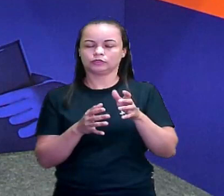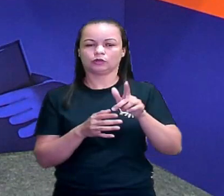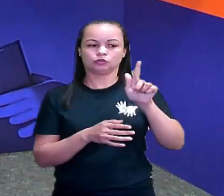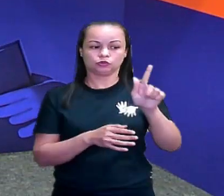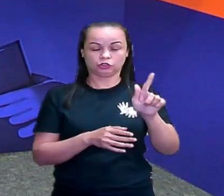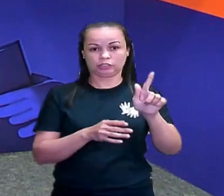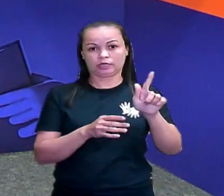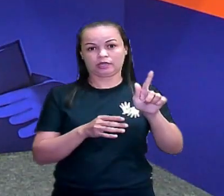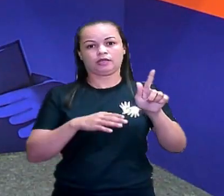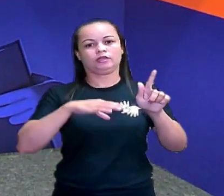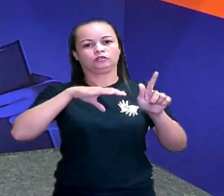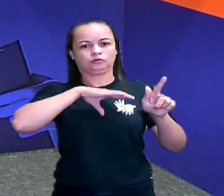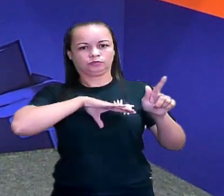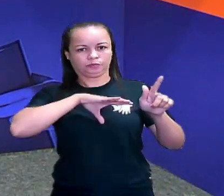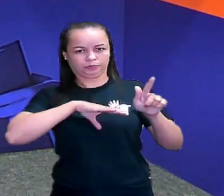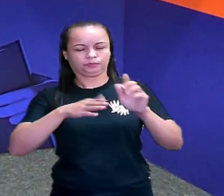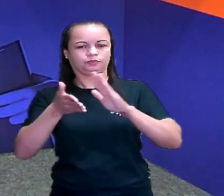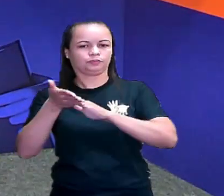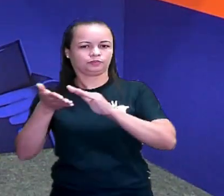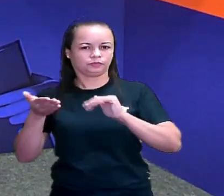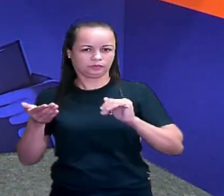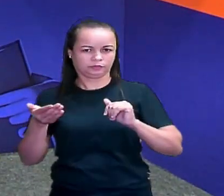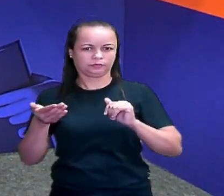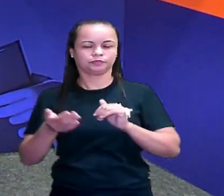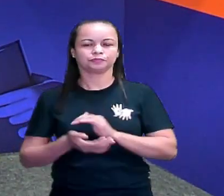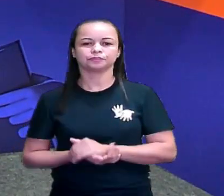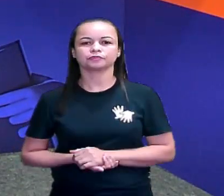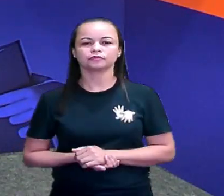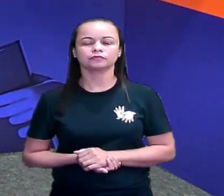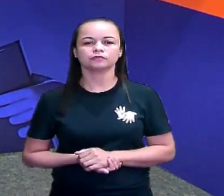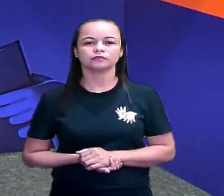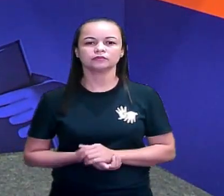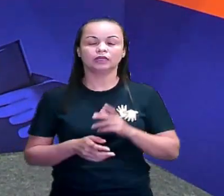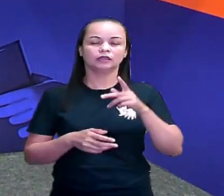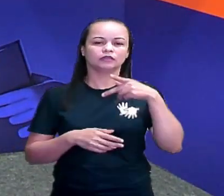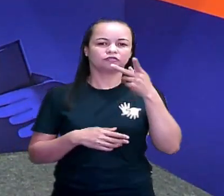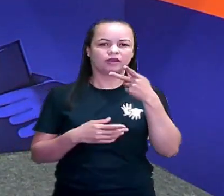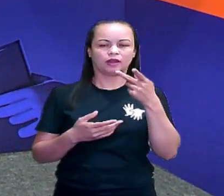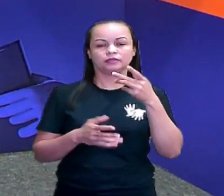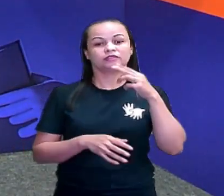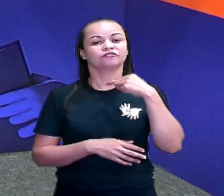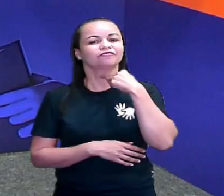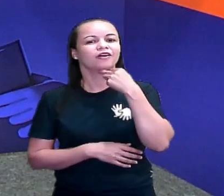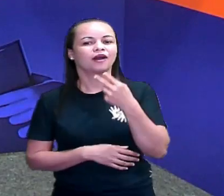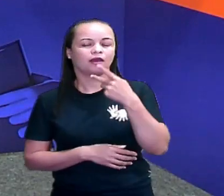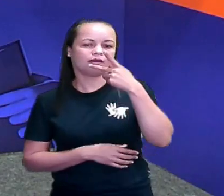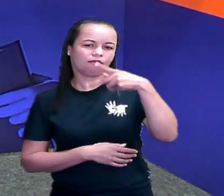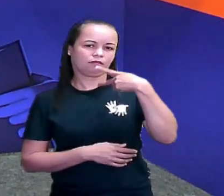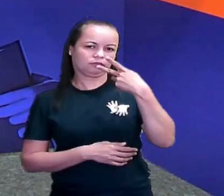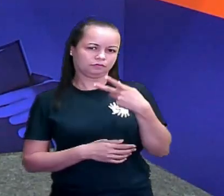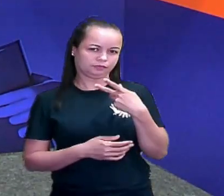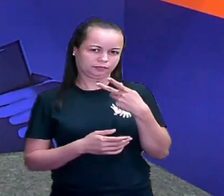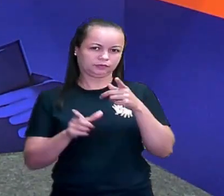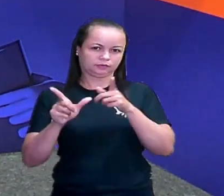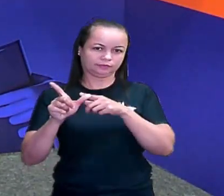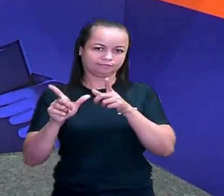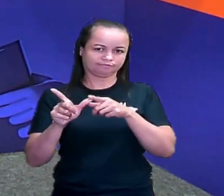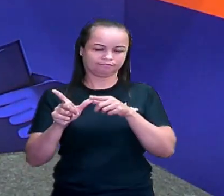do espanhol para o português, tá certo? Isso a gente está falando de pronúncia, da forma como a gente fala a